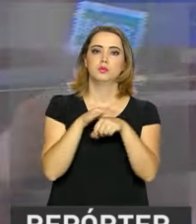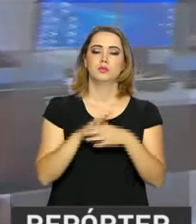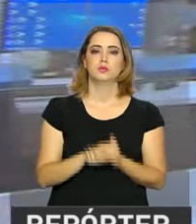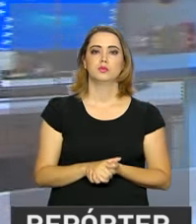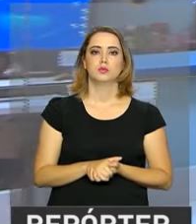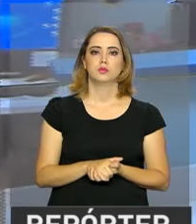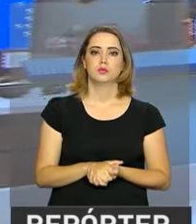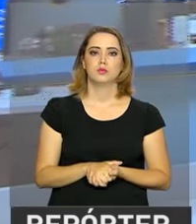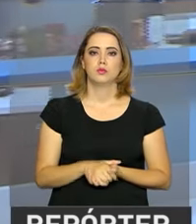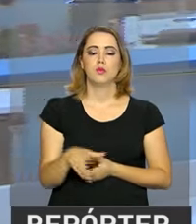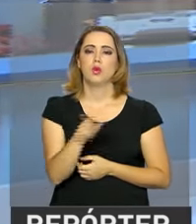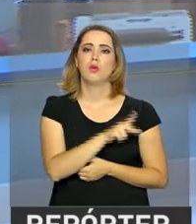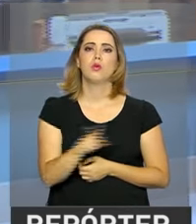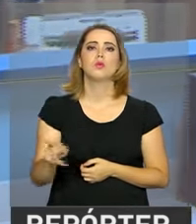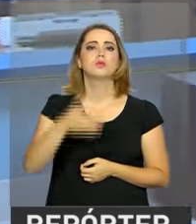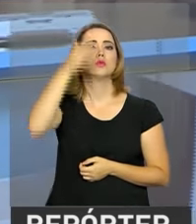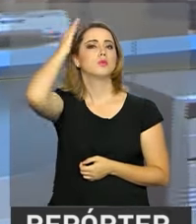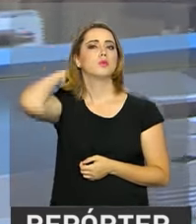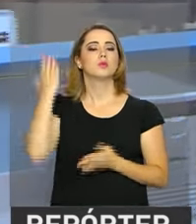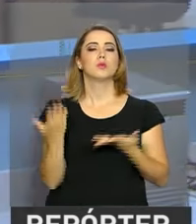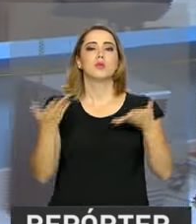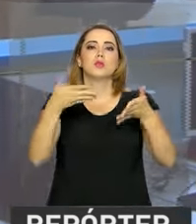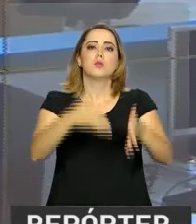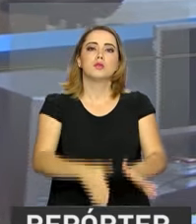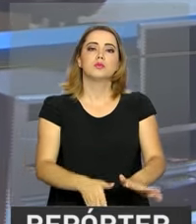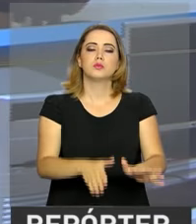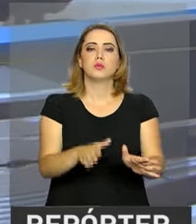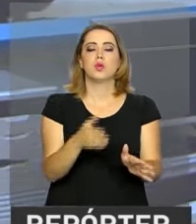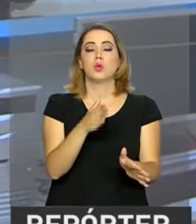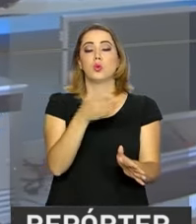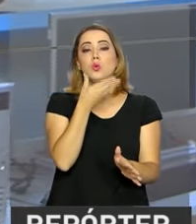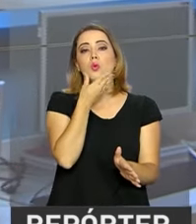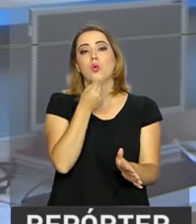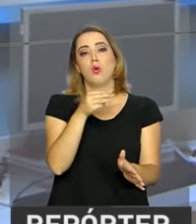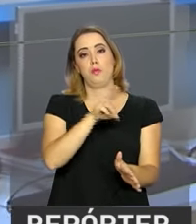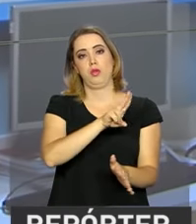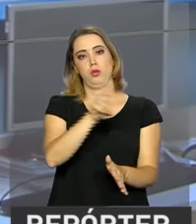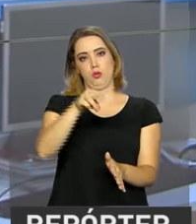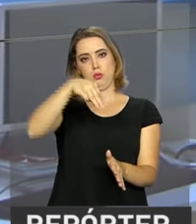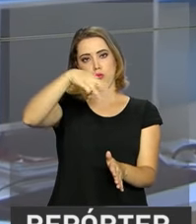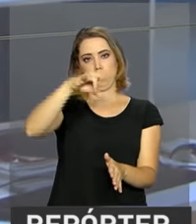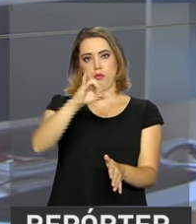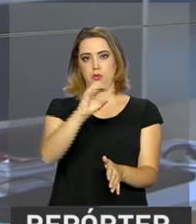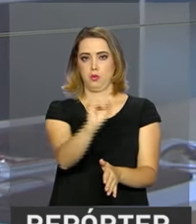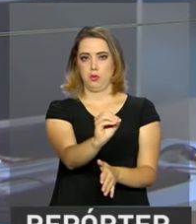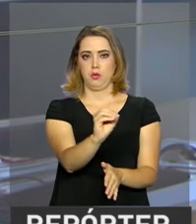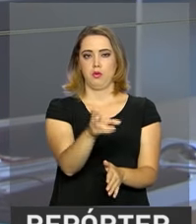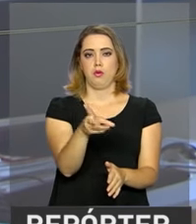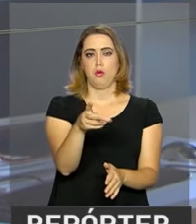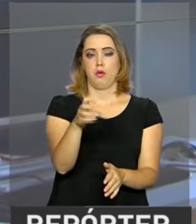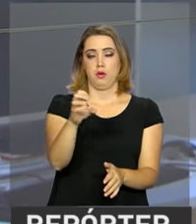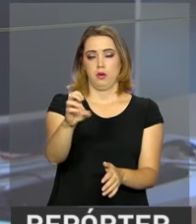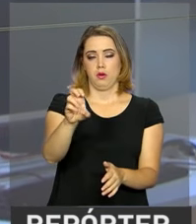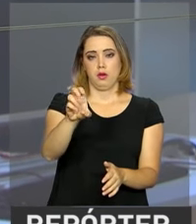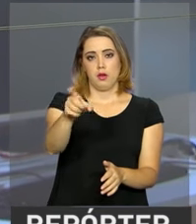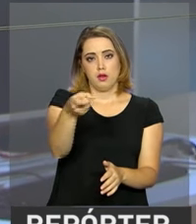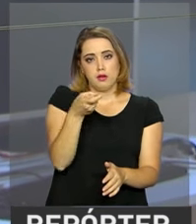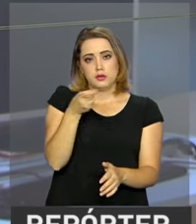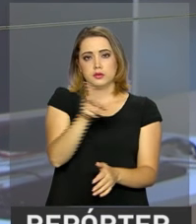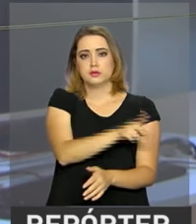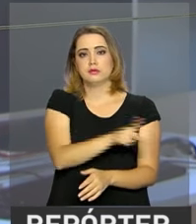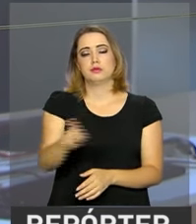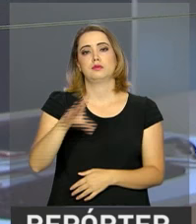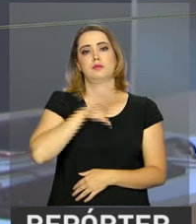logo mais, o presidente Michel Temer participa do funeral de Mário Soares, ex-presidente de Portugal. De Lisboa,